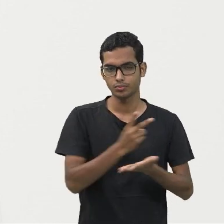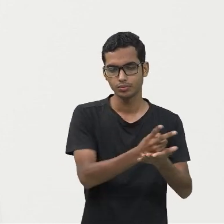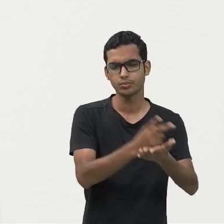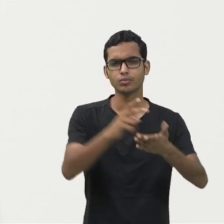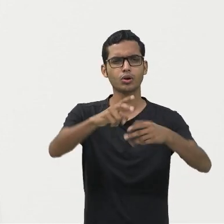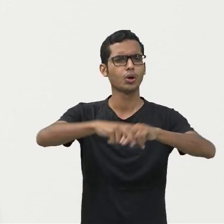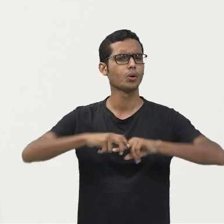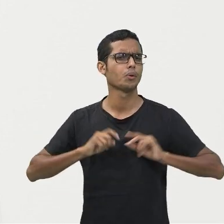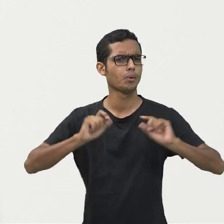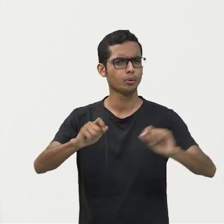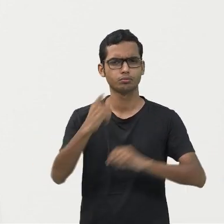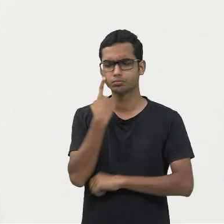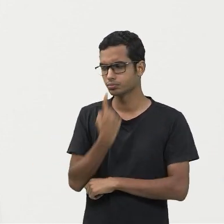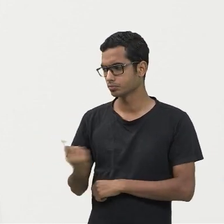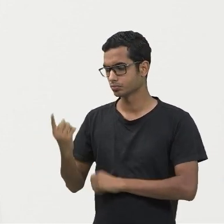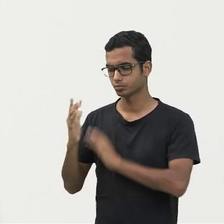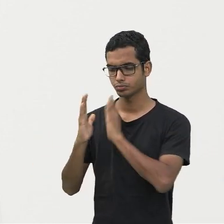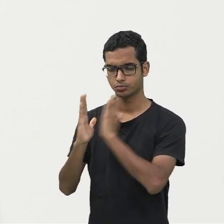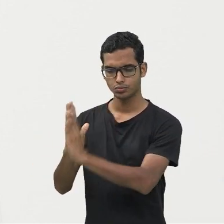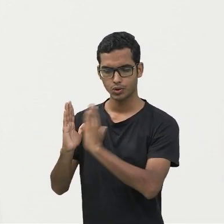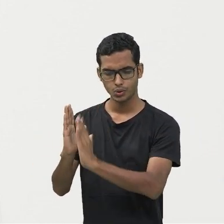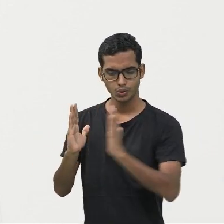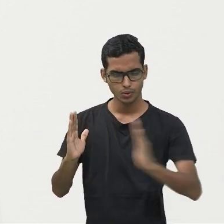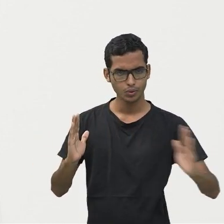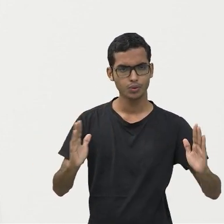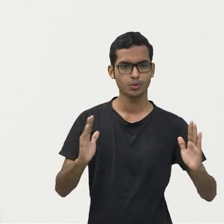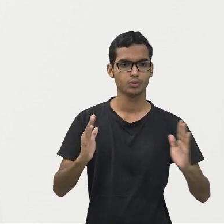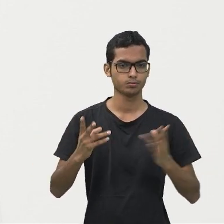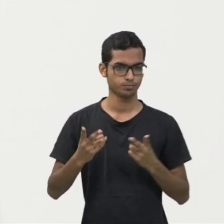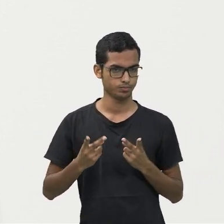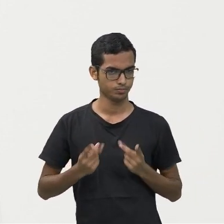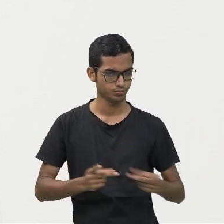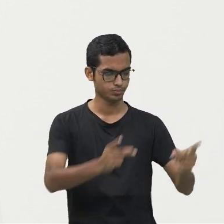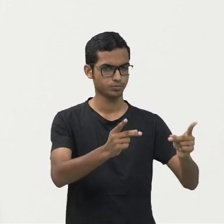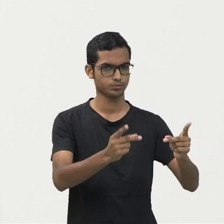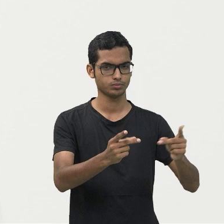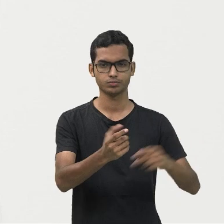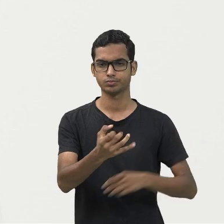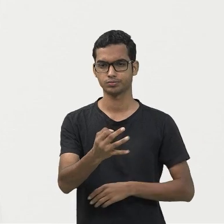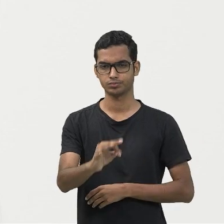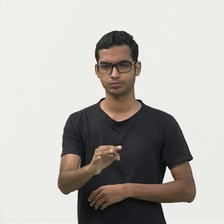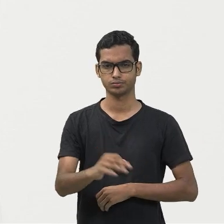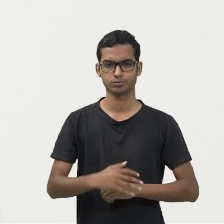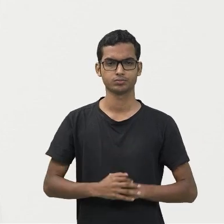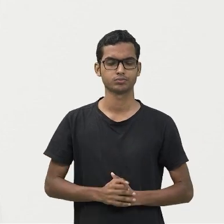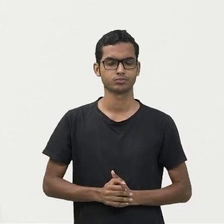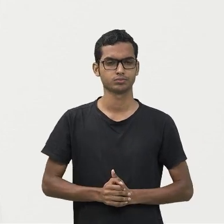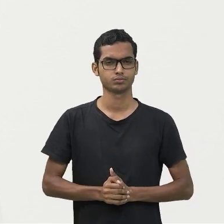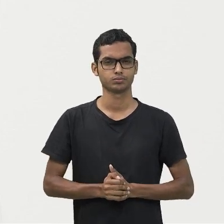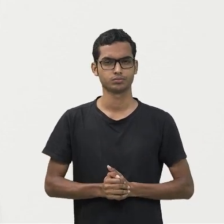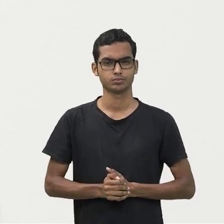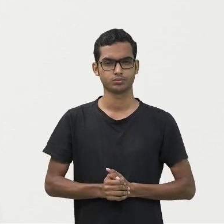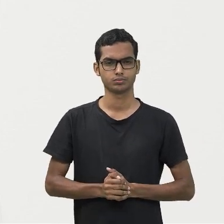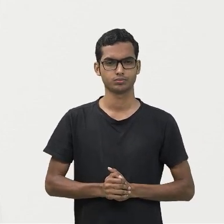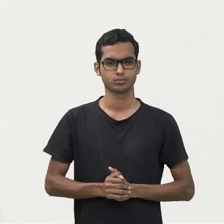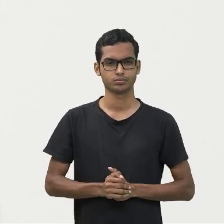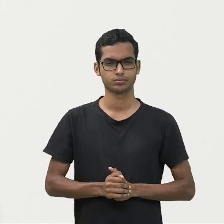é uma sequência infinita, tá bom? ela é uma